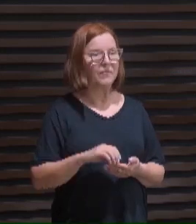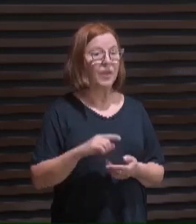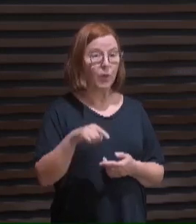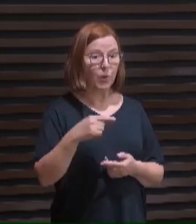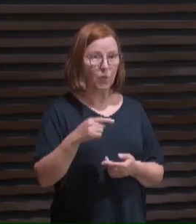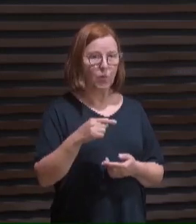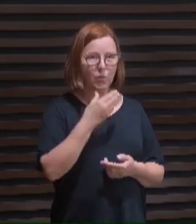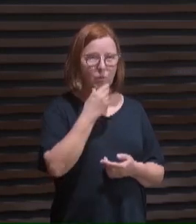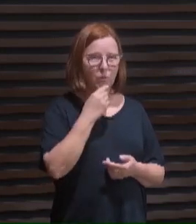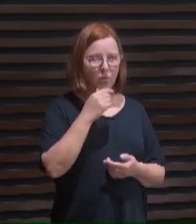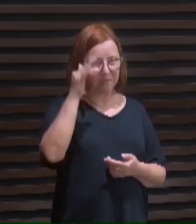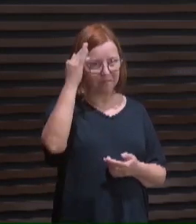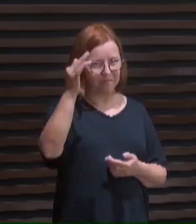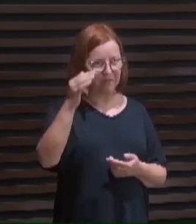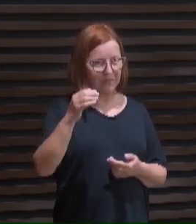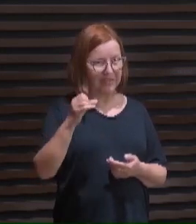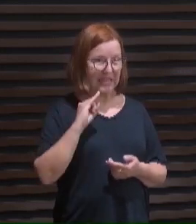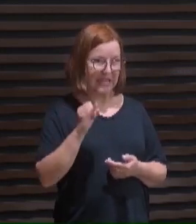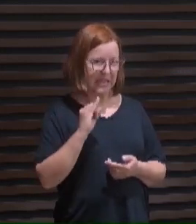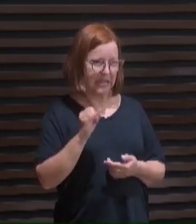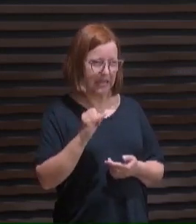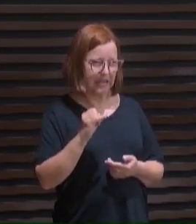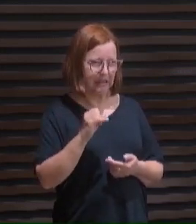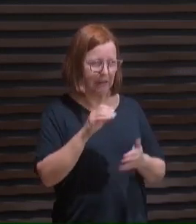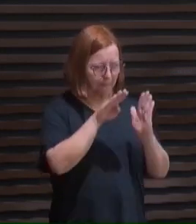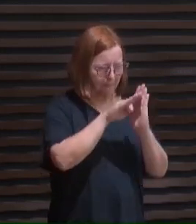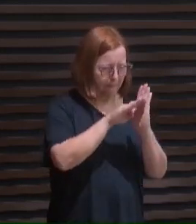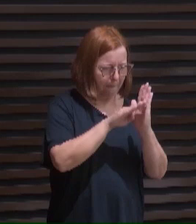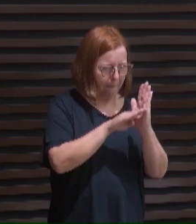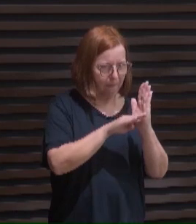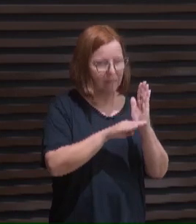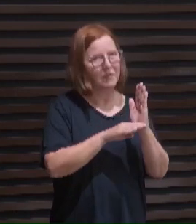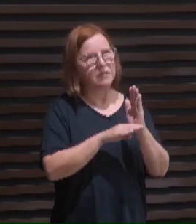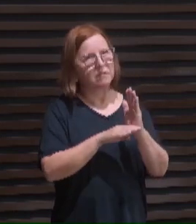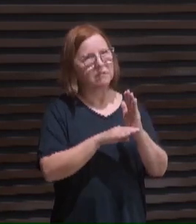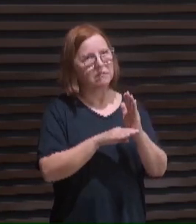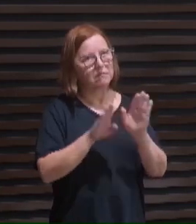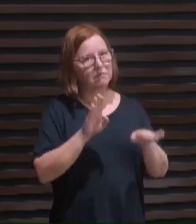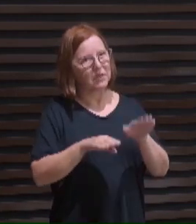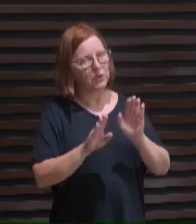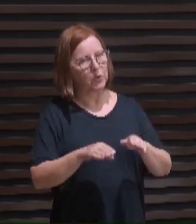eles engendraram um plano magnífico. Por volta de